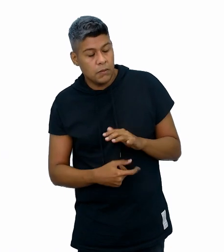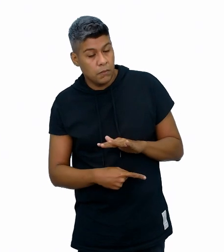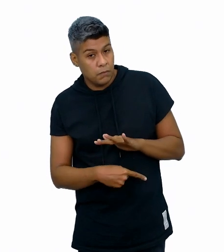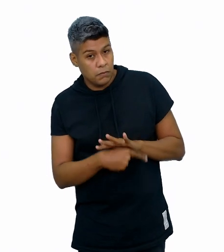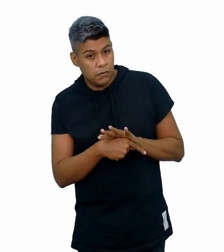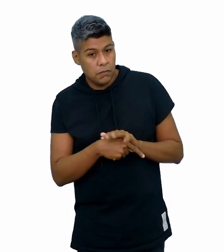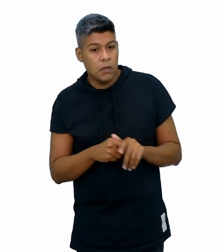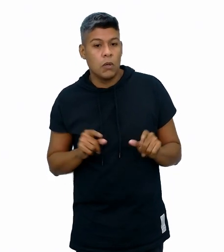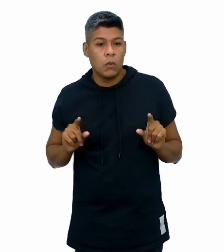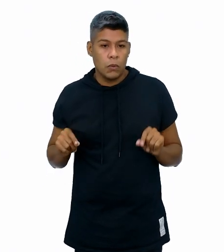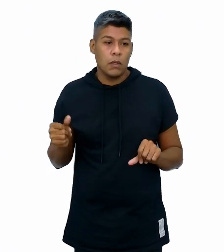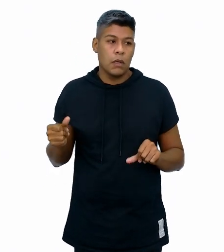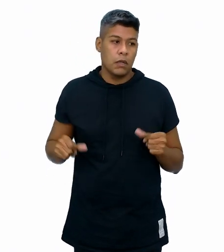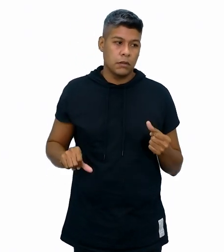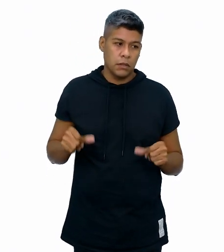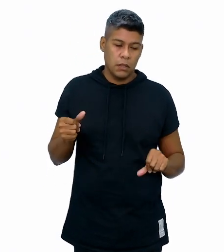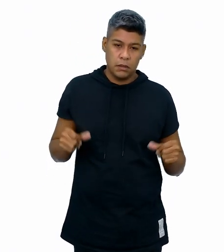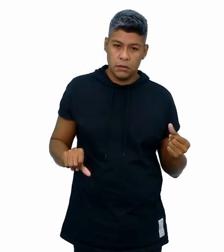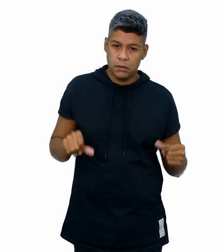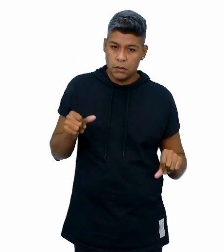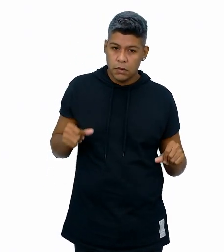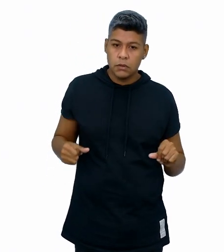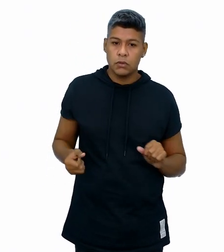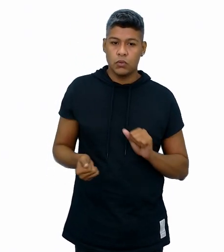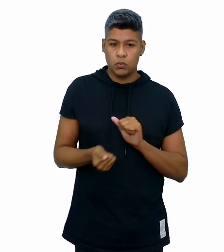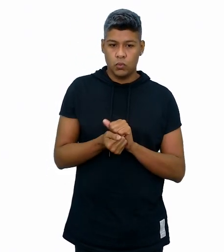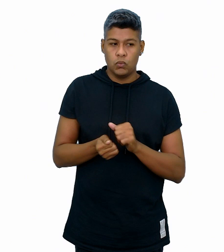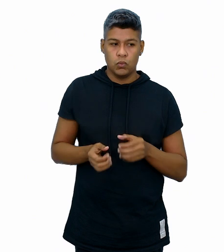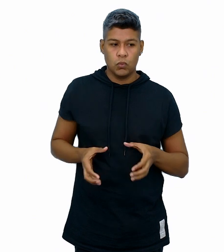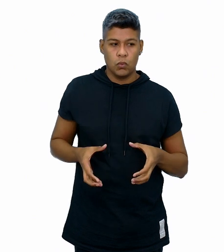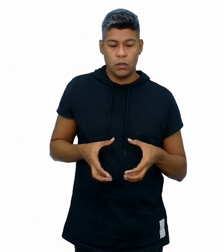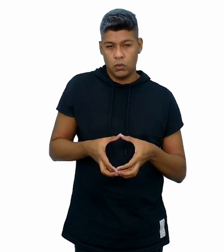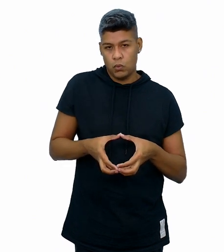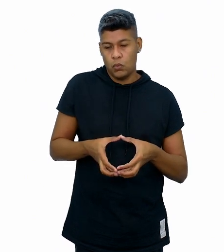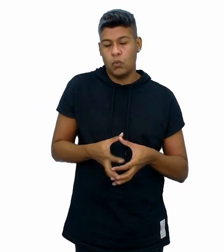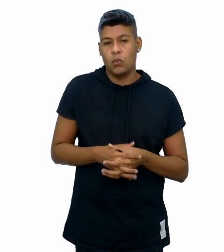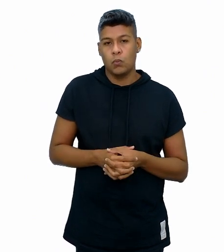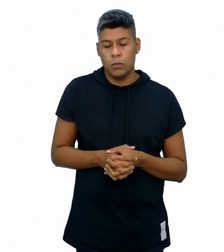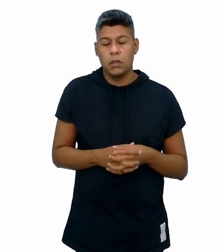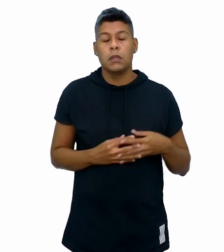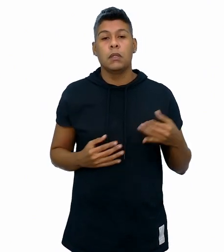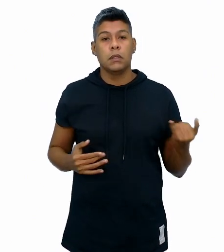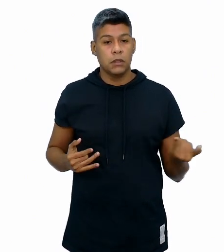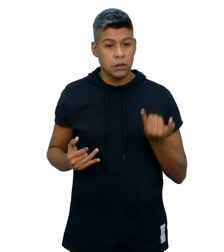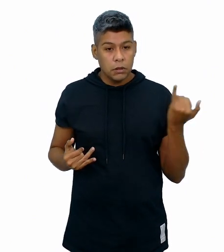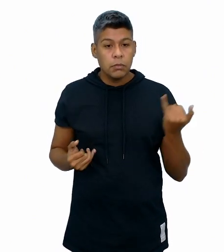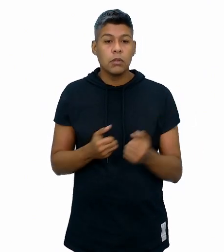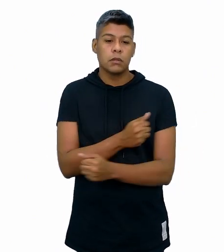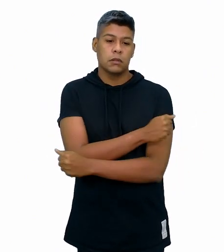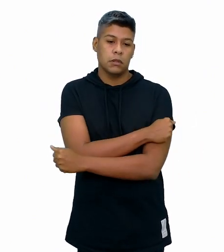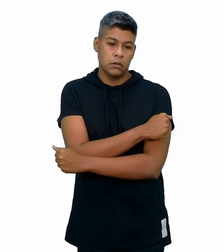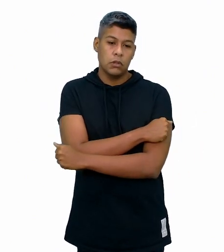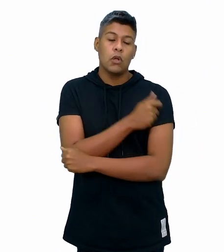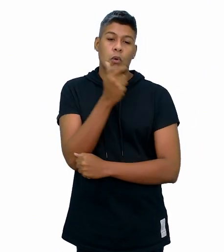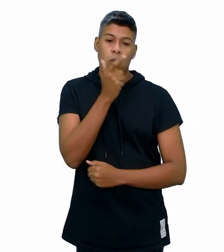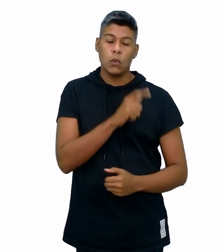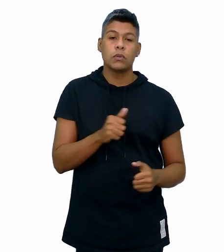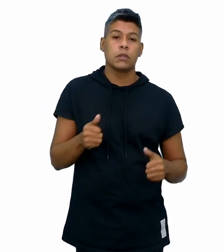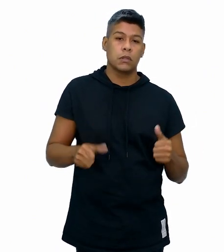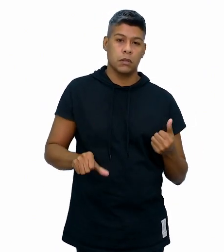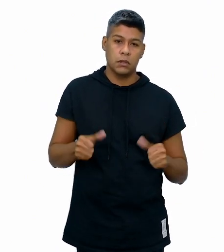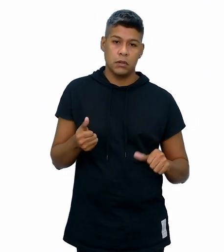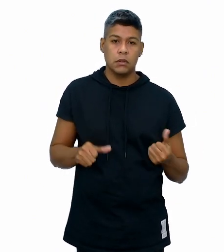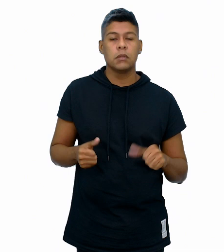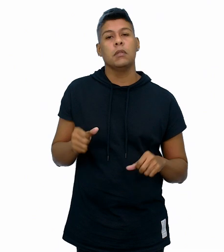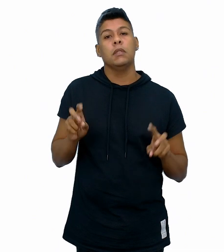dessa análise realizada com a turma. É importante que os estudantes, né, consigam analisar, né,